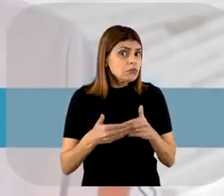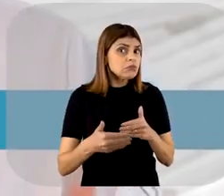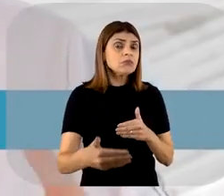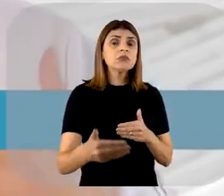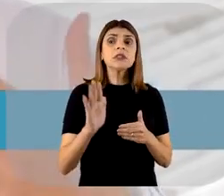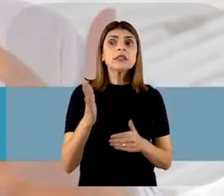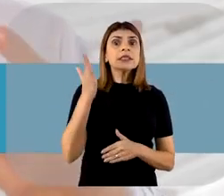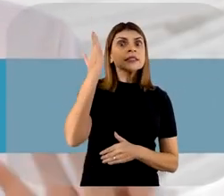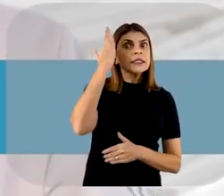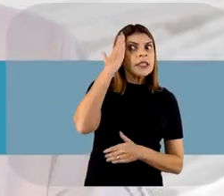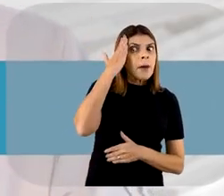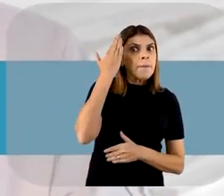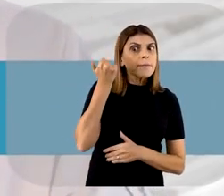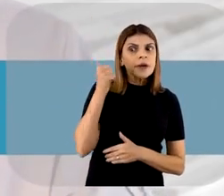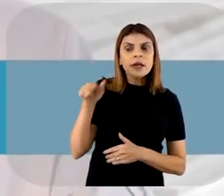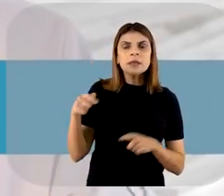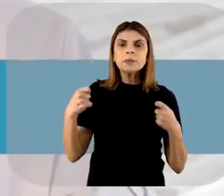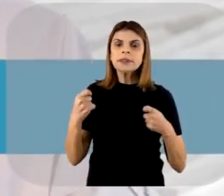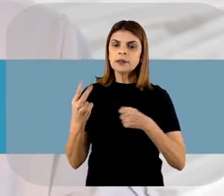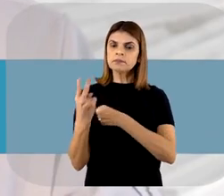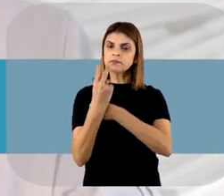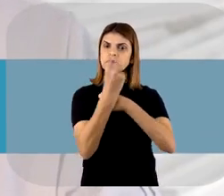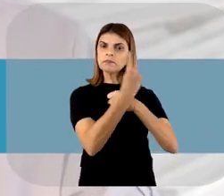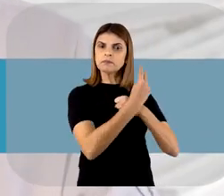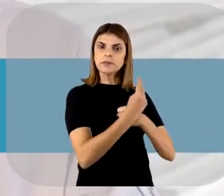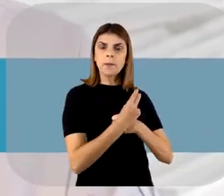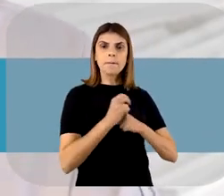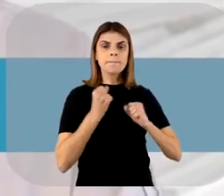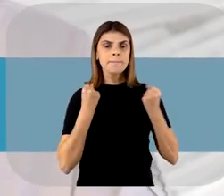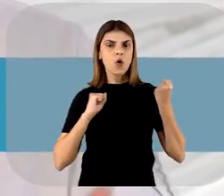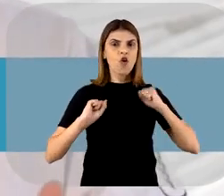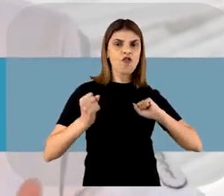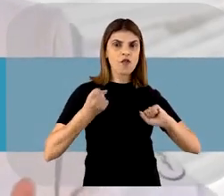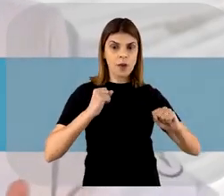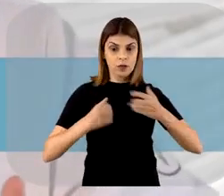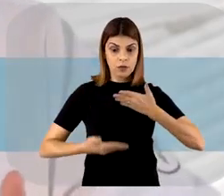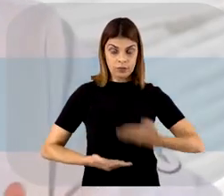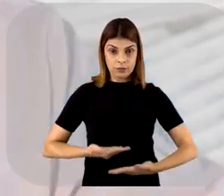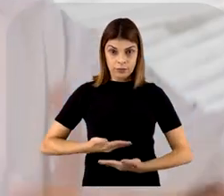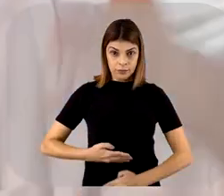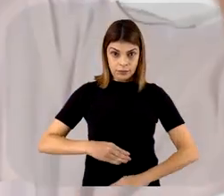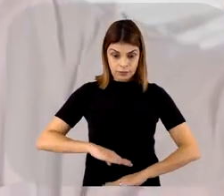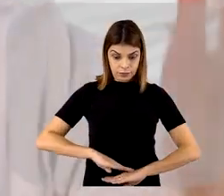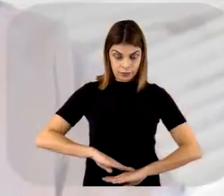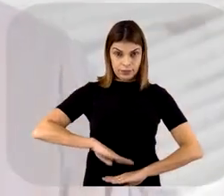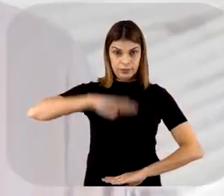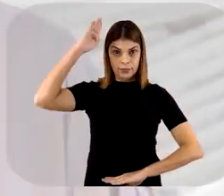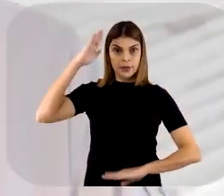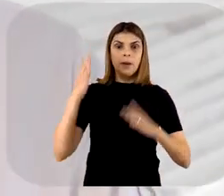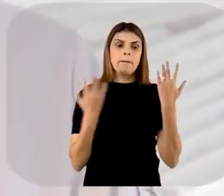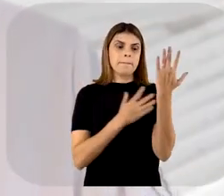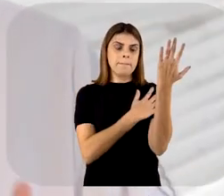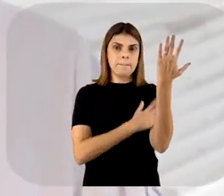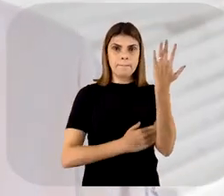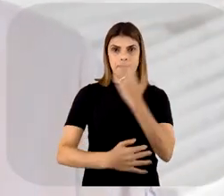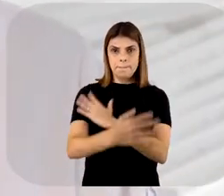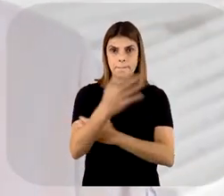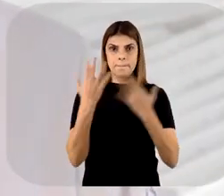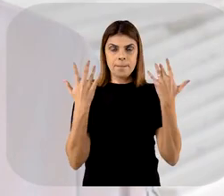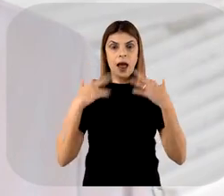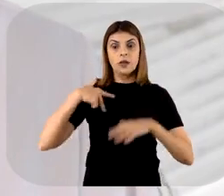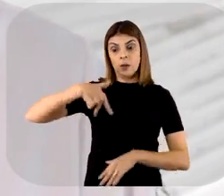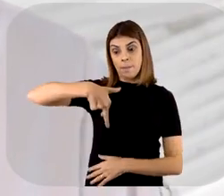é saber que precisa preservar os movimentos de membros superiores, né, braços, e de